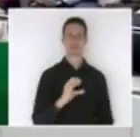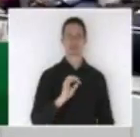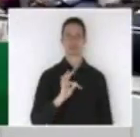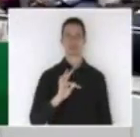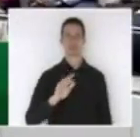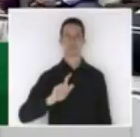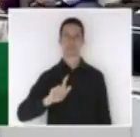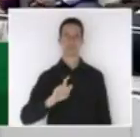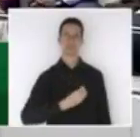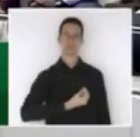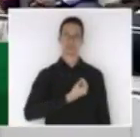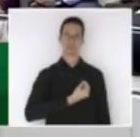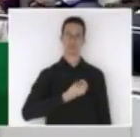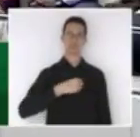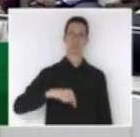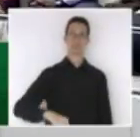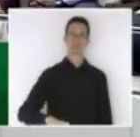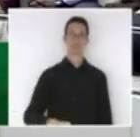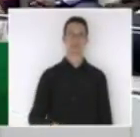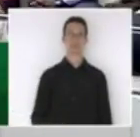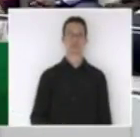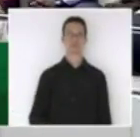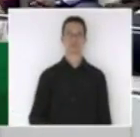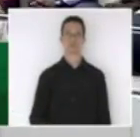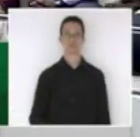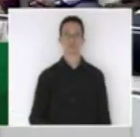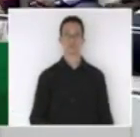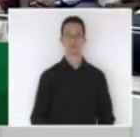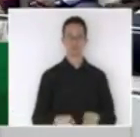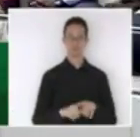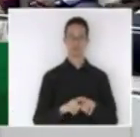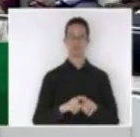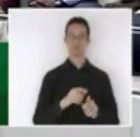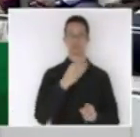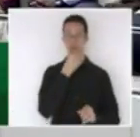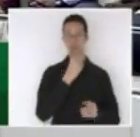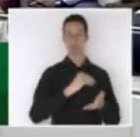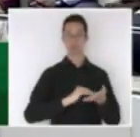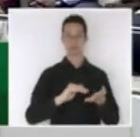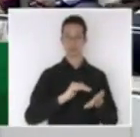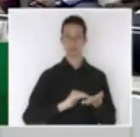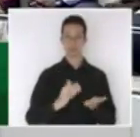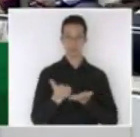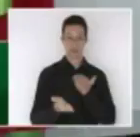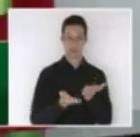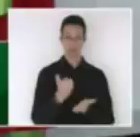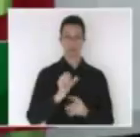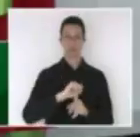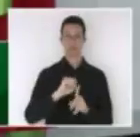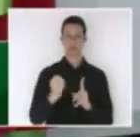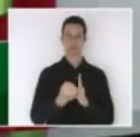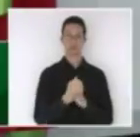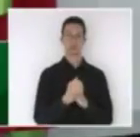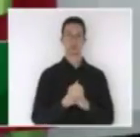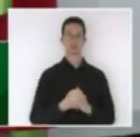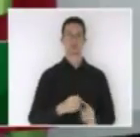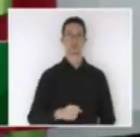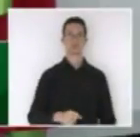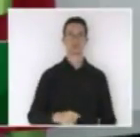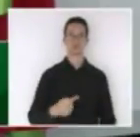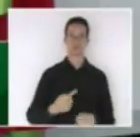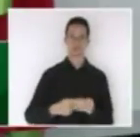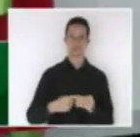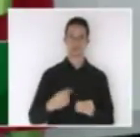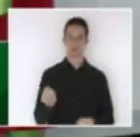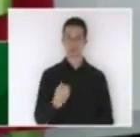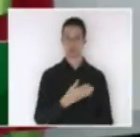prestigiando, assim como o secretário da Assistência Social do município de Nova Itaberaba, sua esposa,